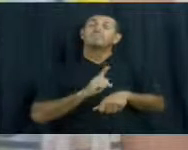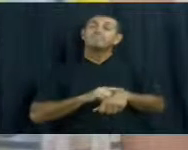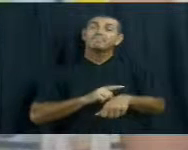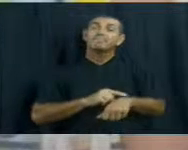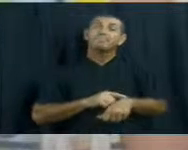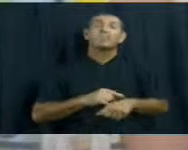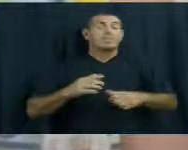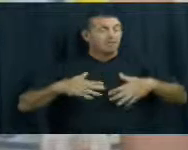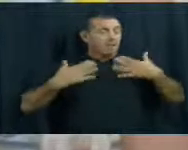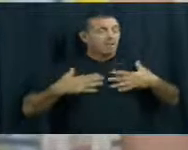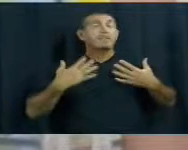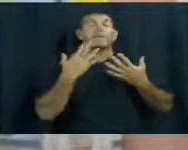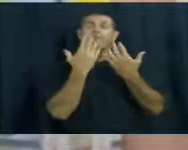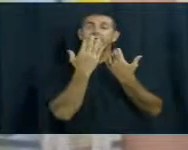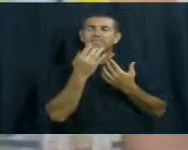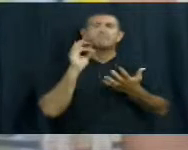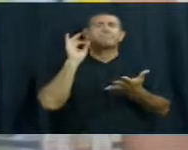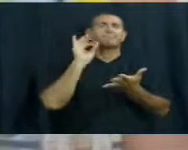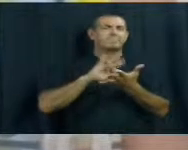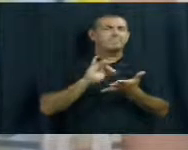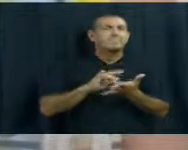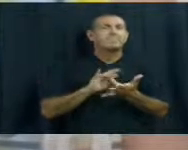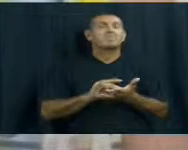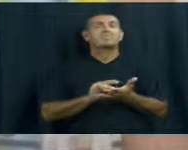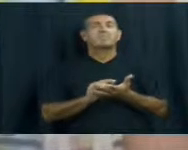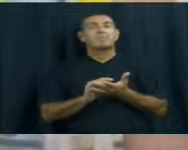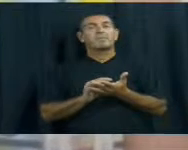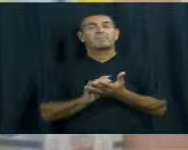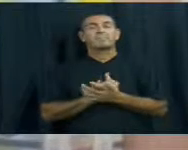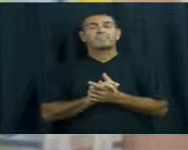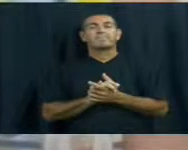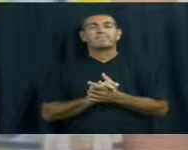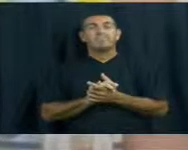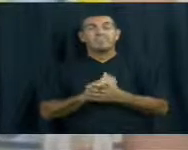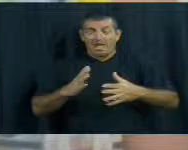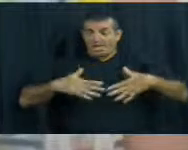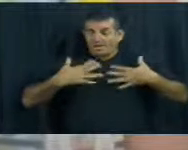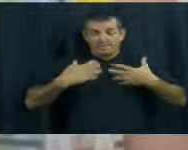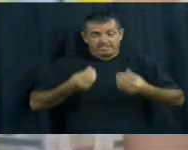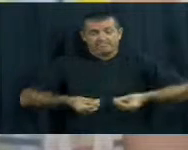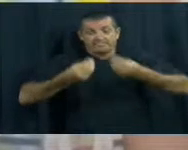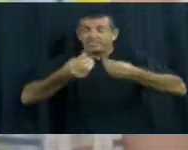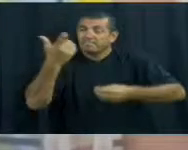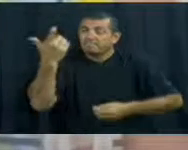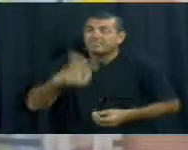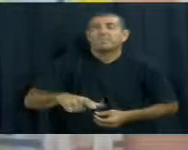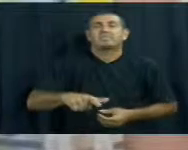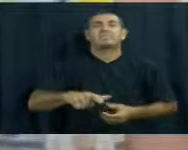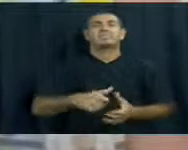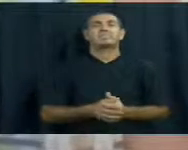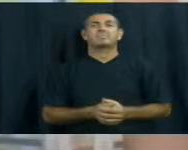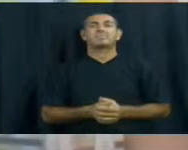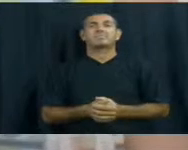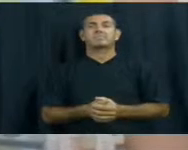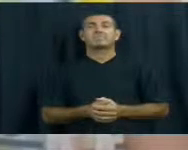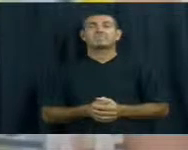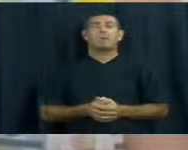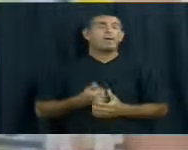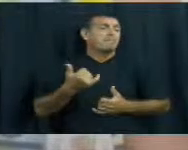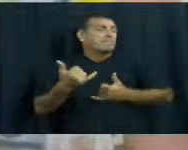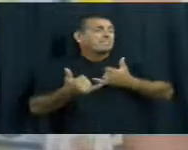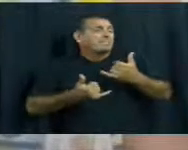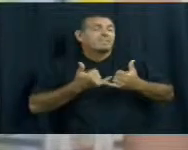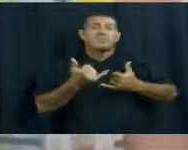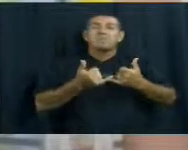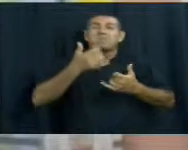é a alegria do carnaval, trazendo um pouco mais de alegria e de descontração para